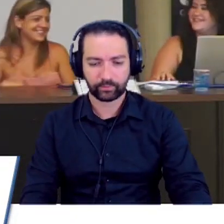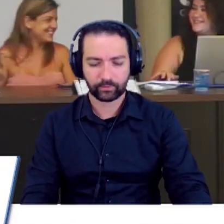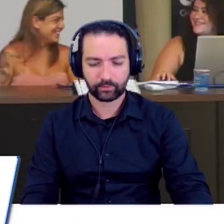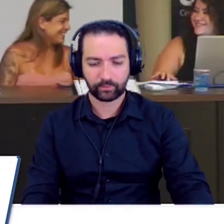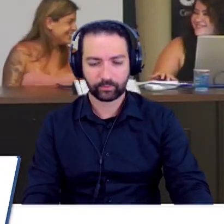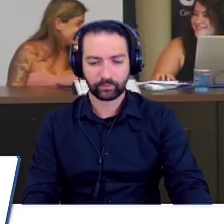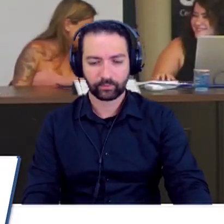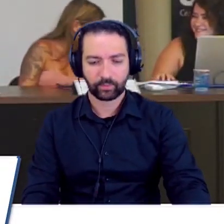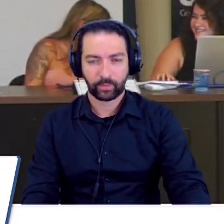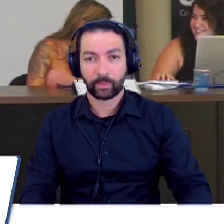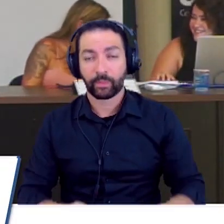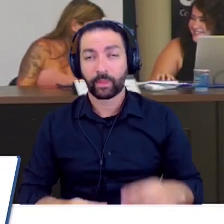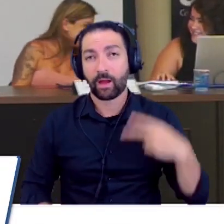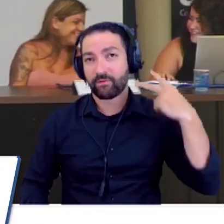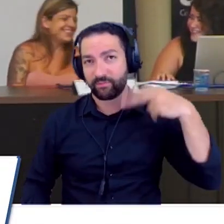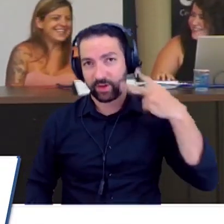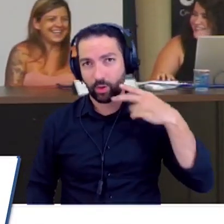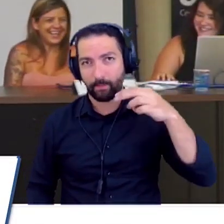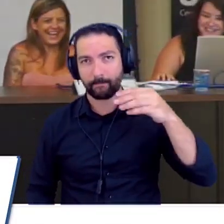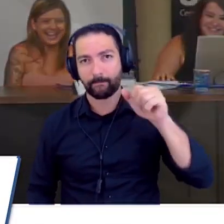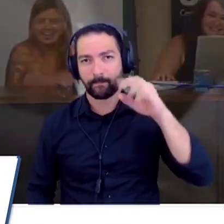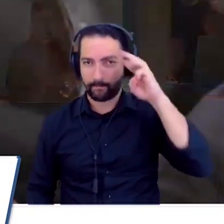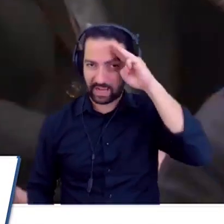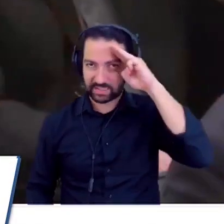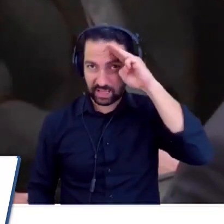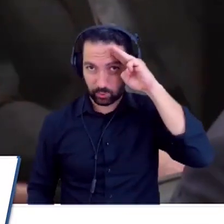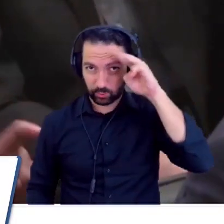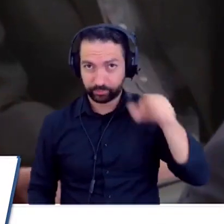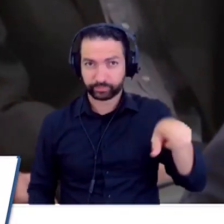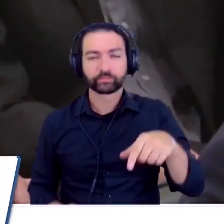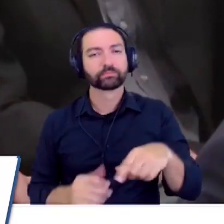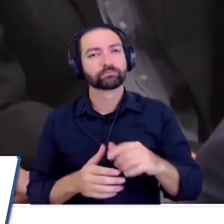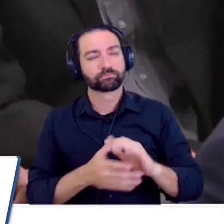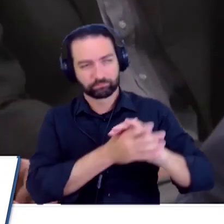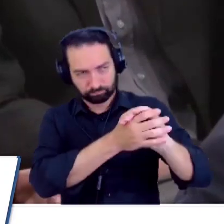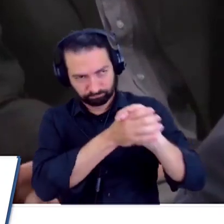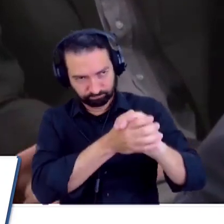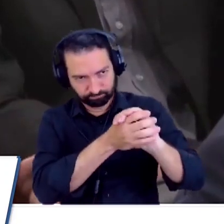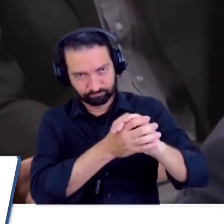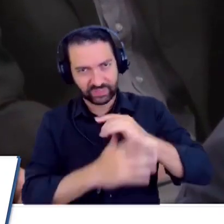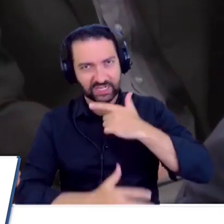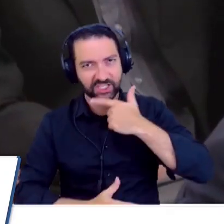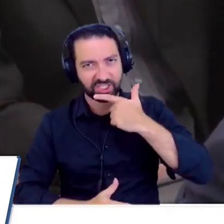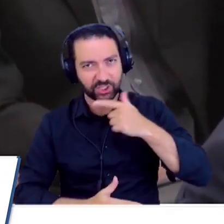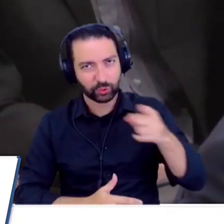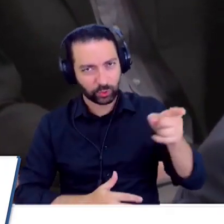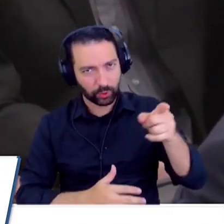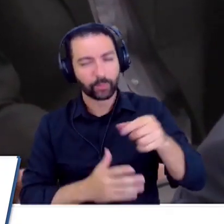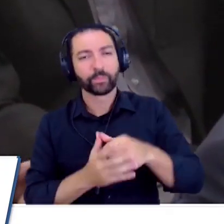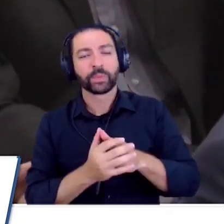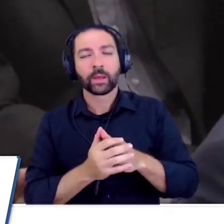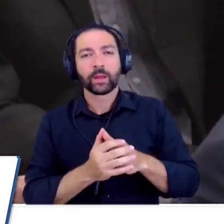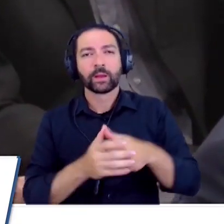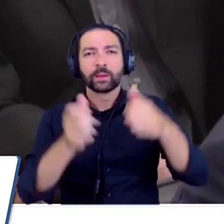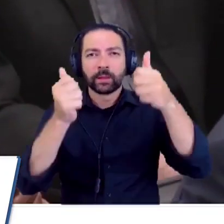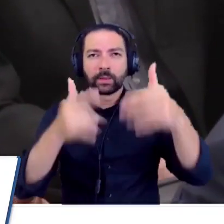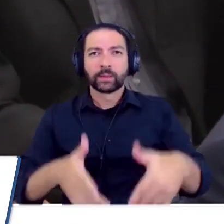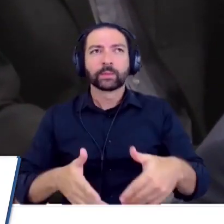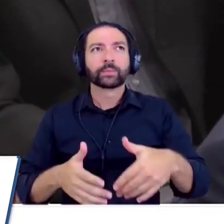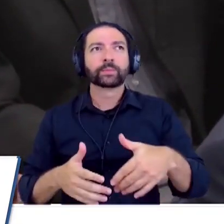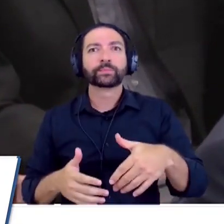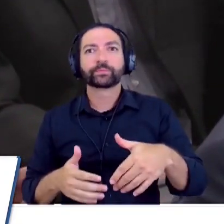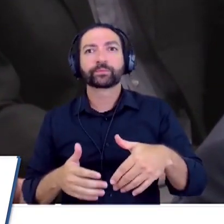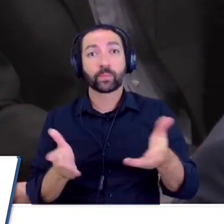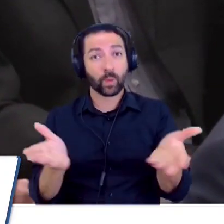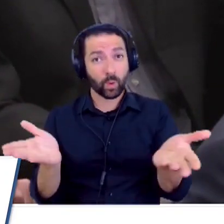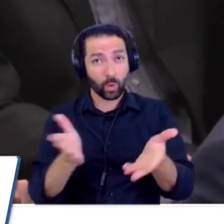Cumprimentando o vereador Gilson Pelizzaro, e tanto é que quando hoje pela manhã, que nós temos